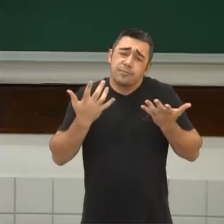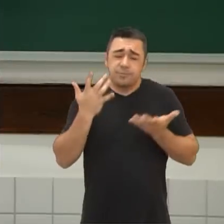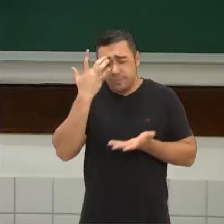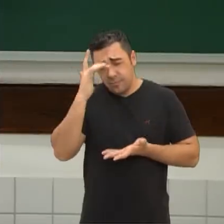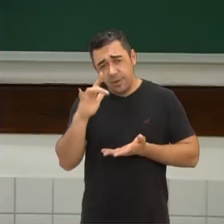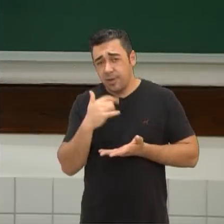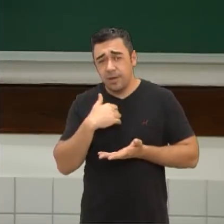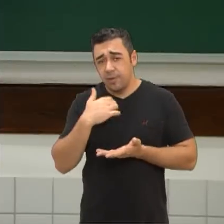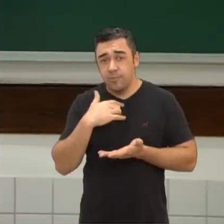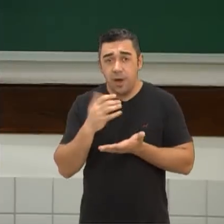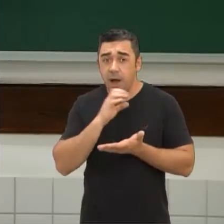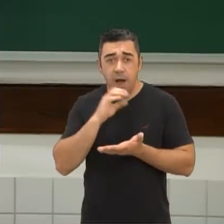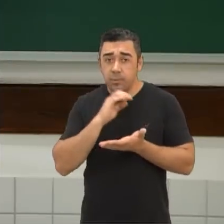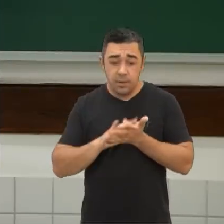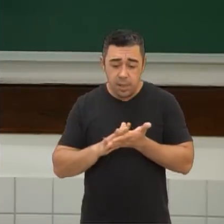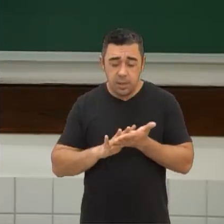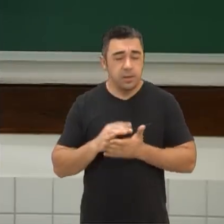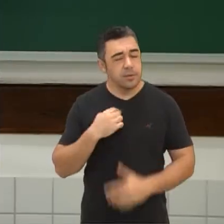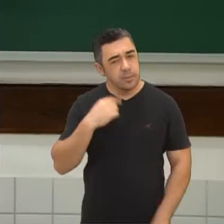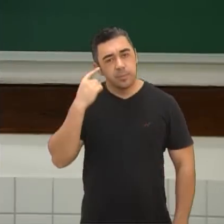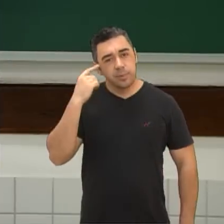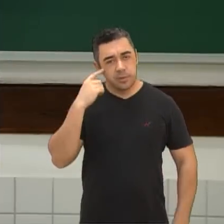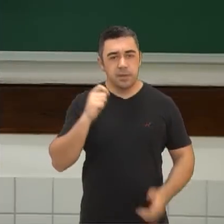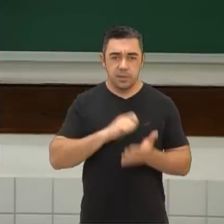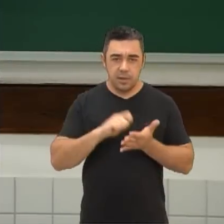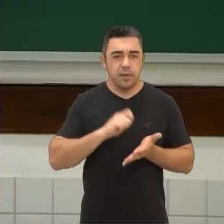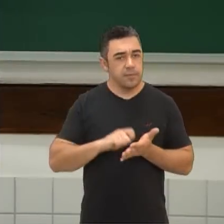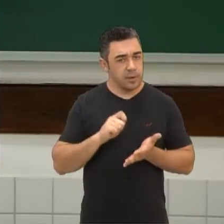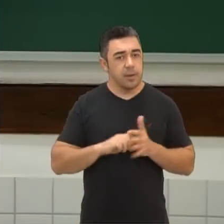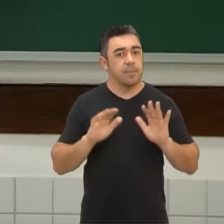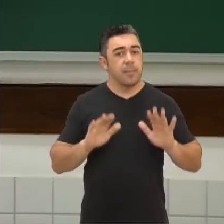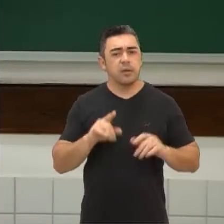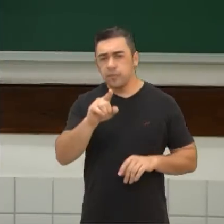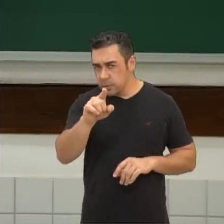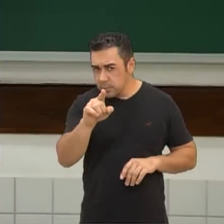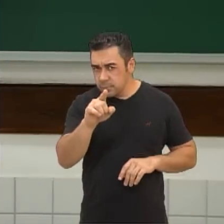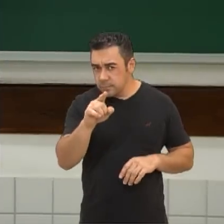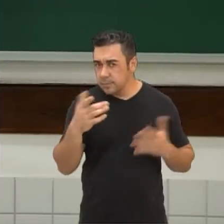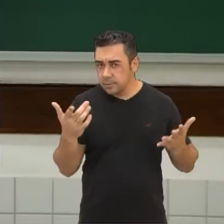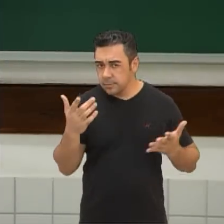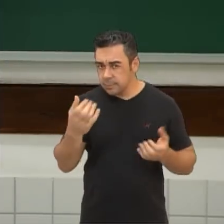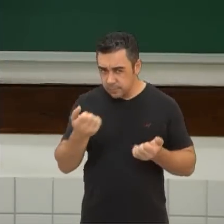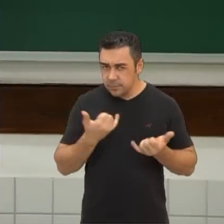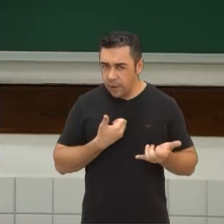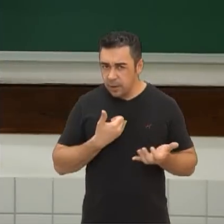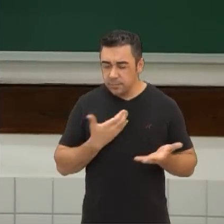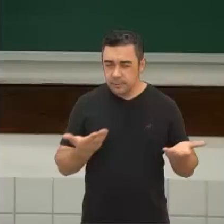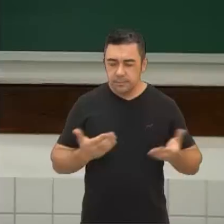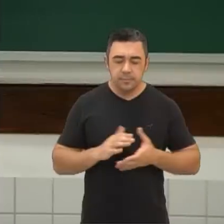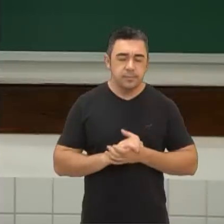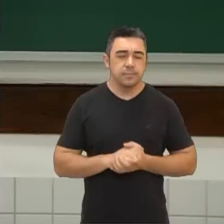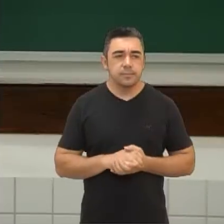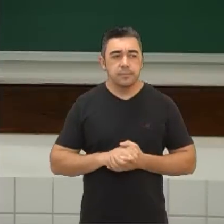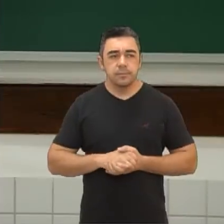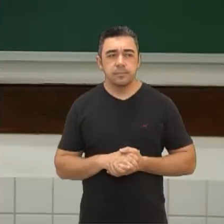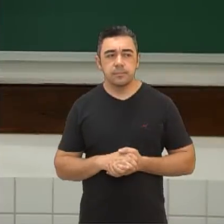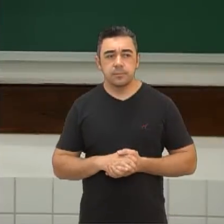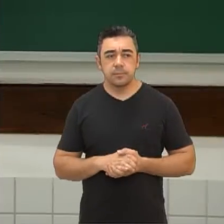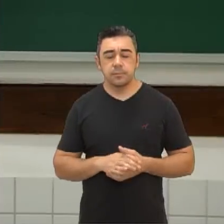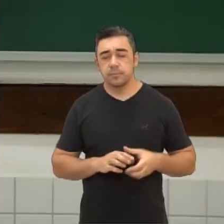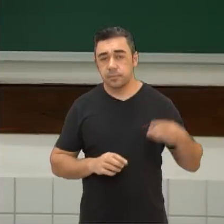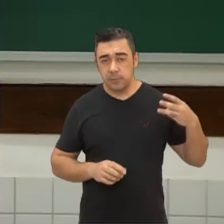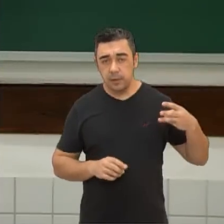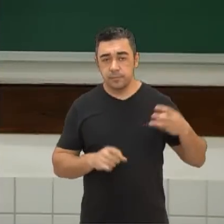Questão número 2. Você já presenciou uma embolada ou participou de uma? Ah, isso é uma coisa interessante, porque eu